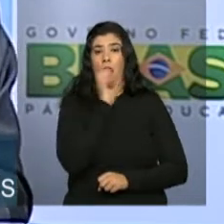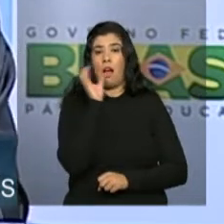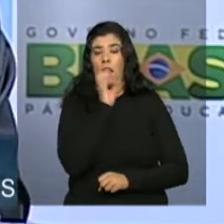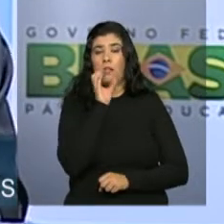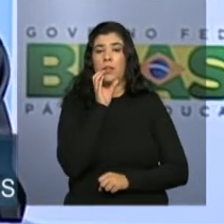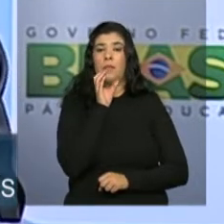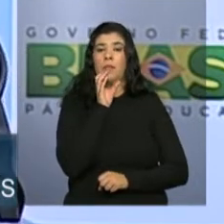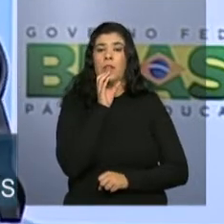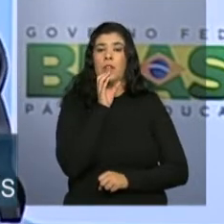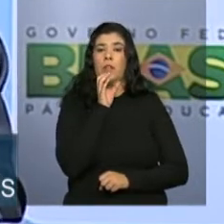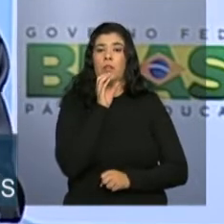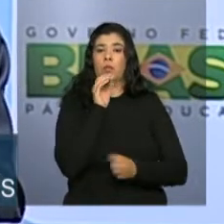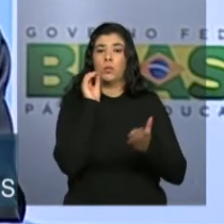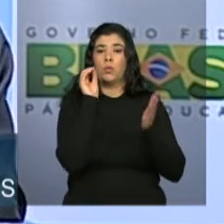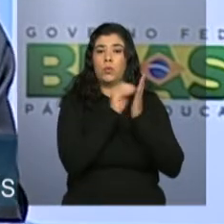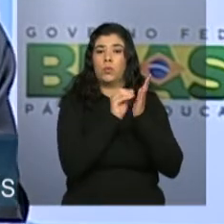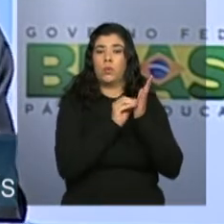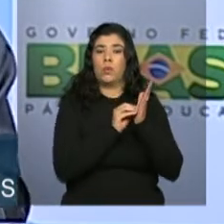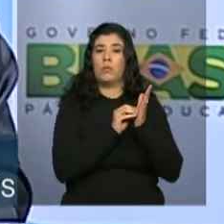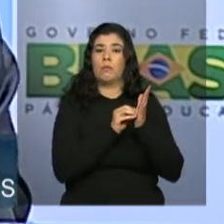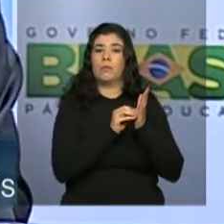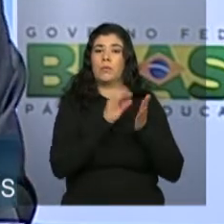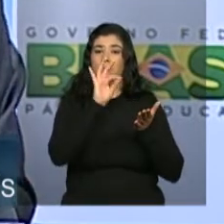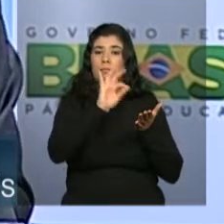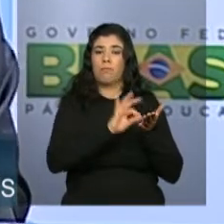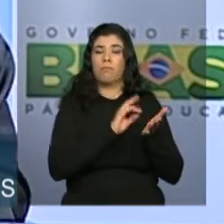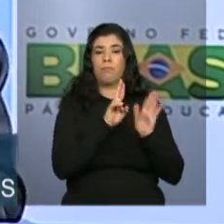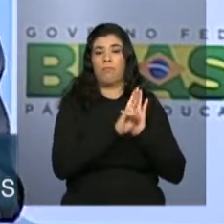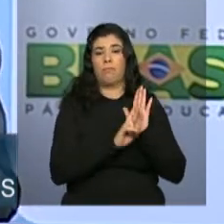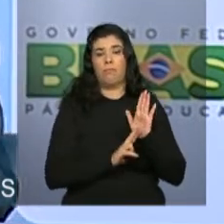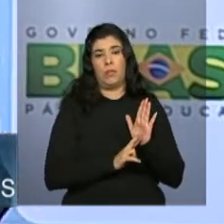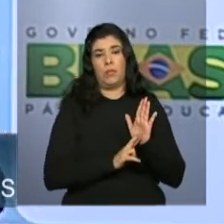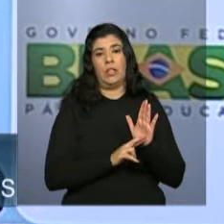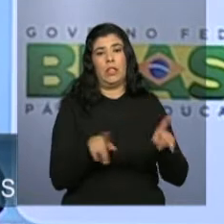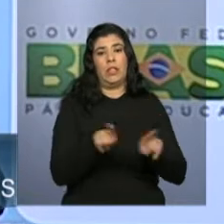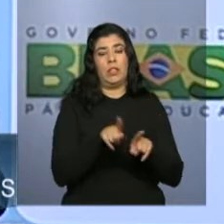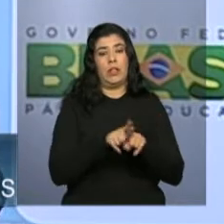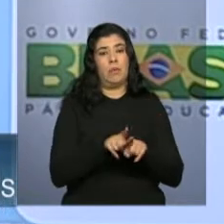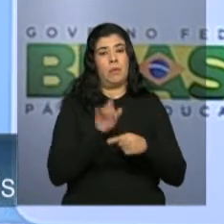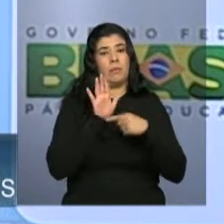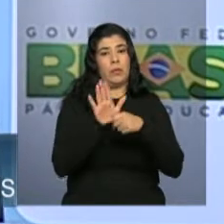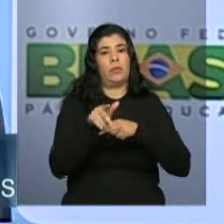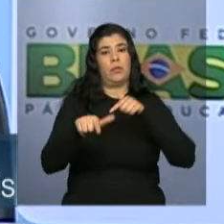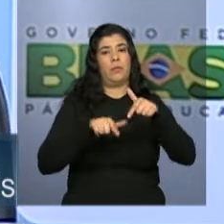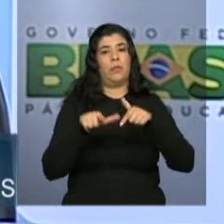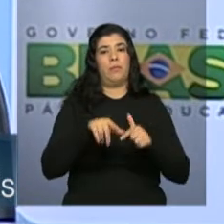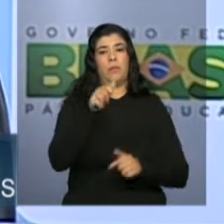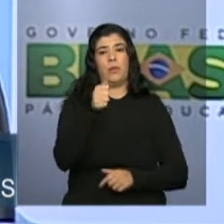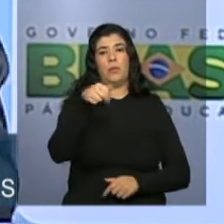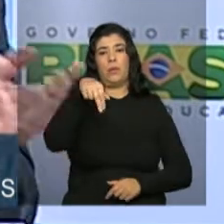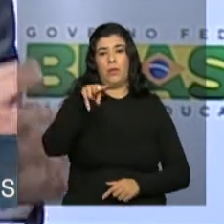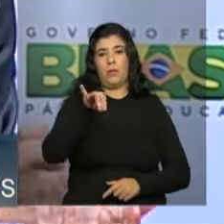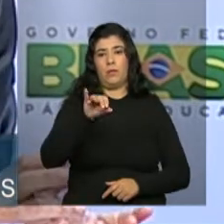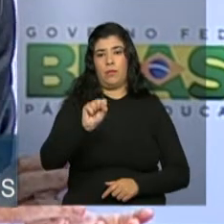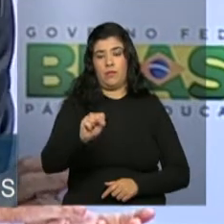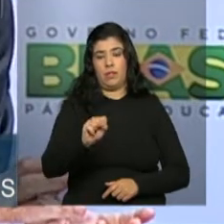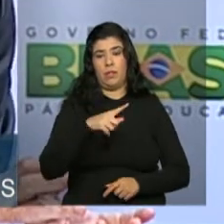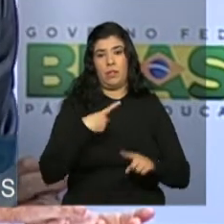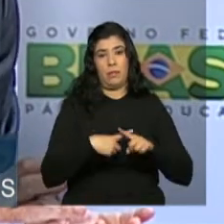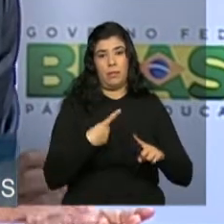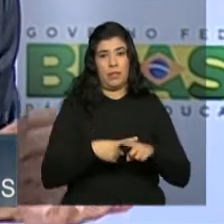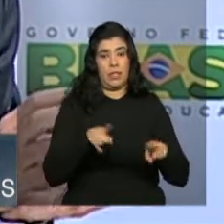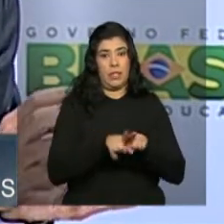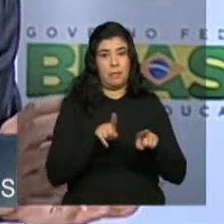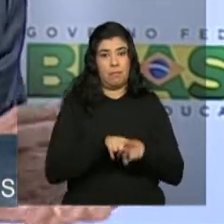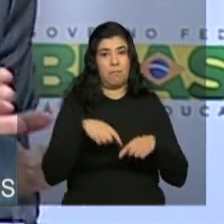os processos de registro aí qualificar o trabalho da própria Anvisa é isso é muito importante porque era uma necessidade sentida pela Anvisa